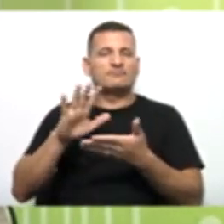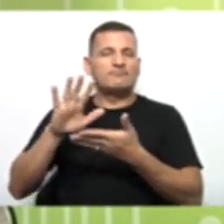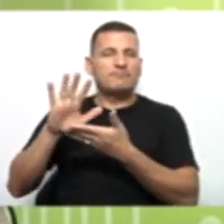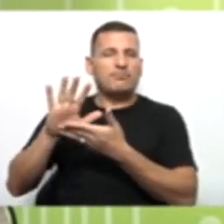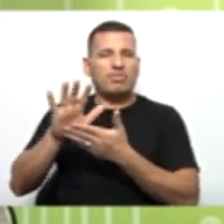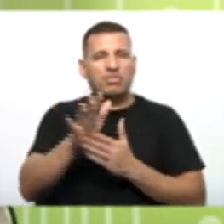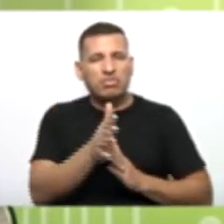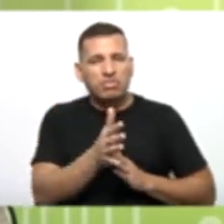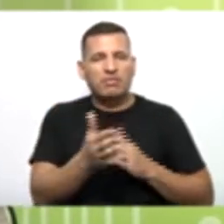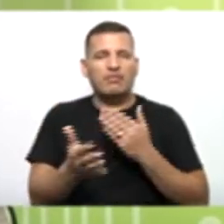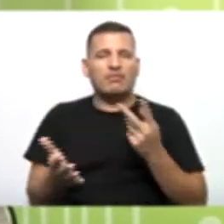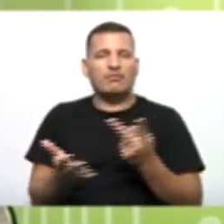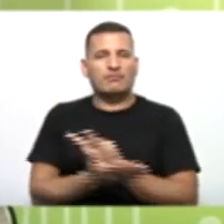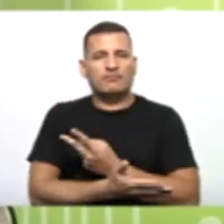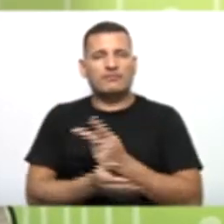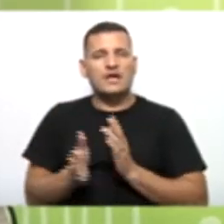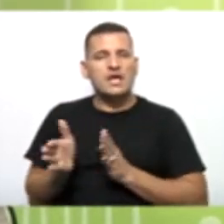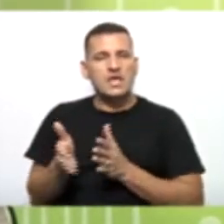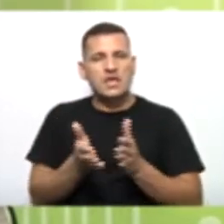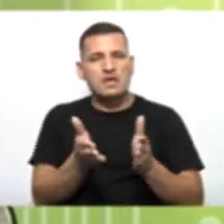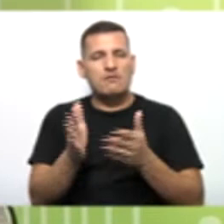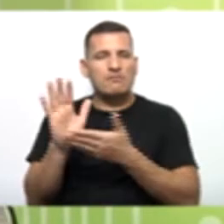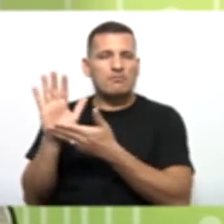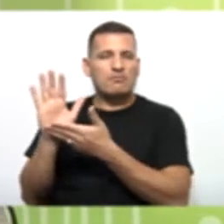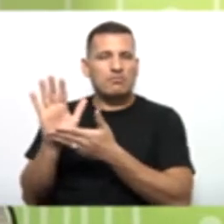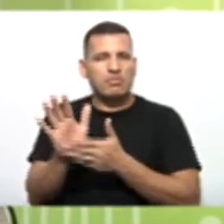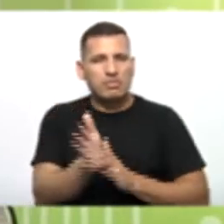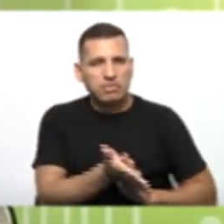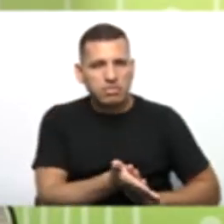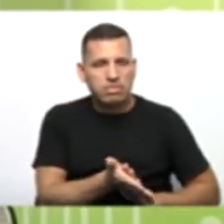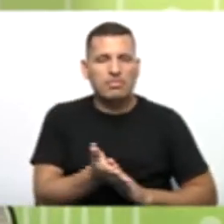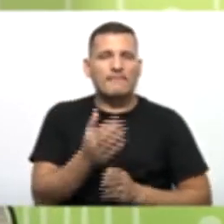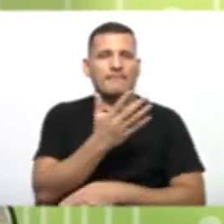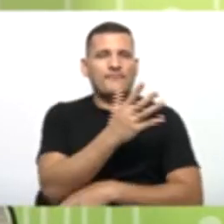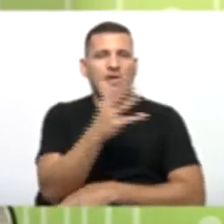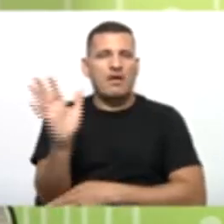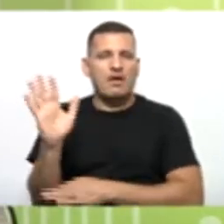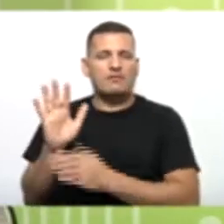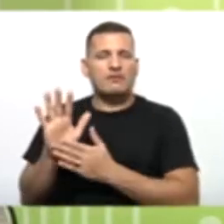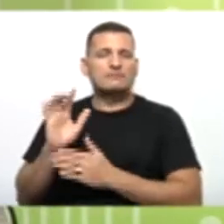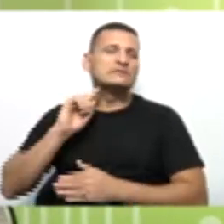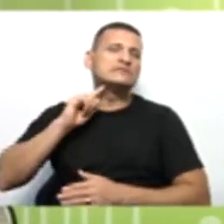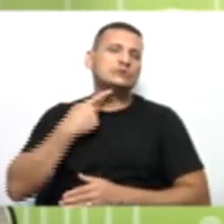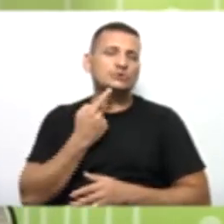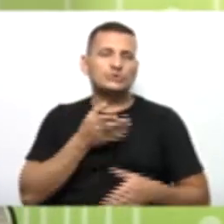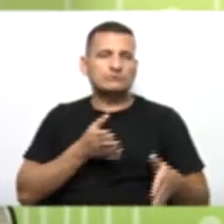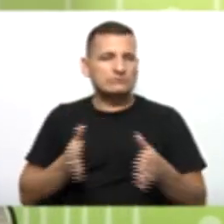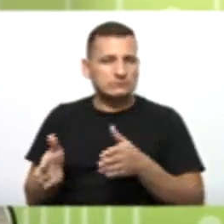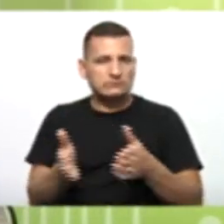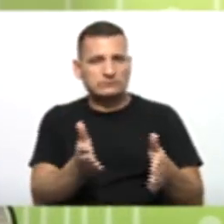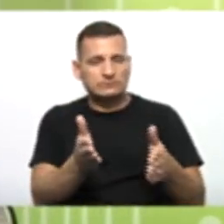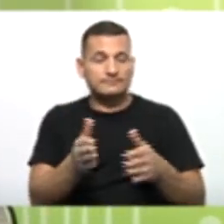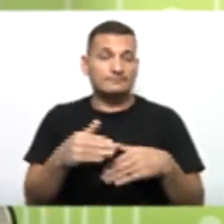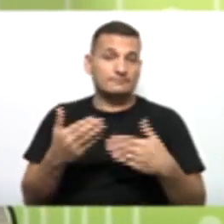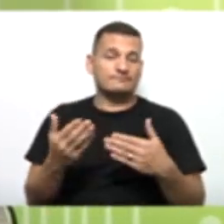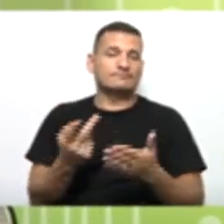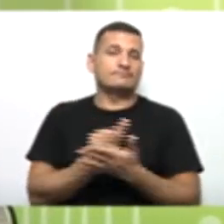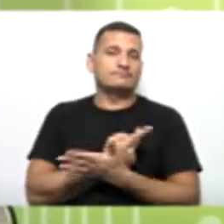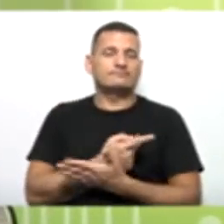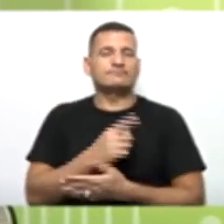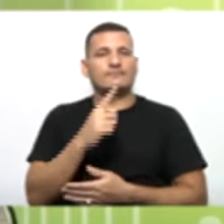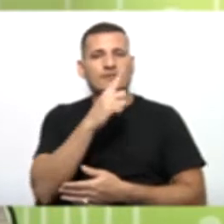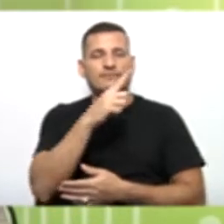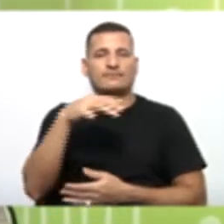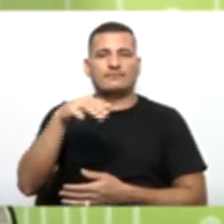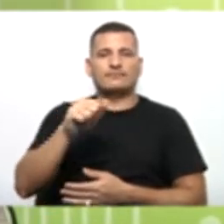destrói rios, que destrói matas, poluem os oceanos, como por exemplo, recentemente tivemos aqui o acidente de